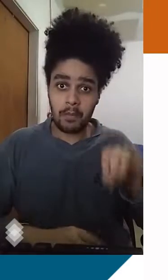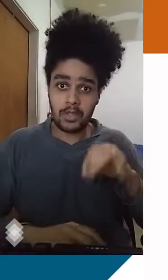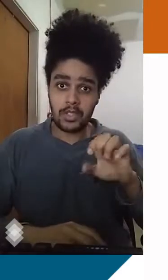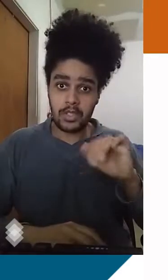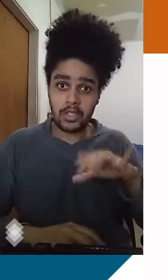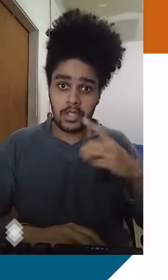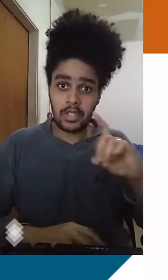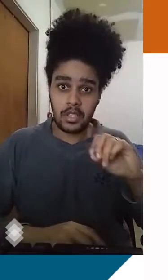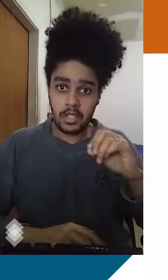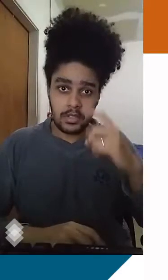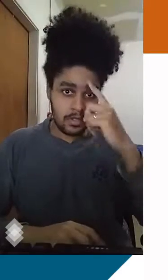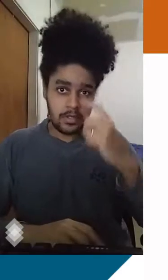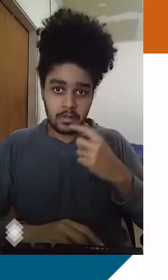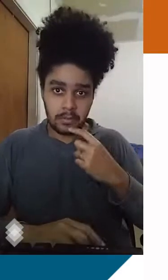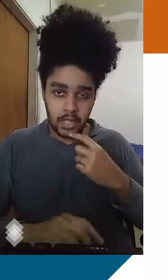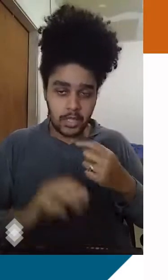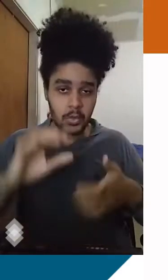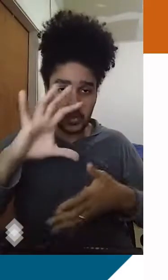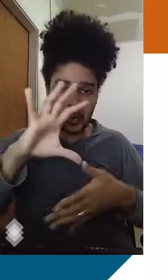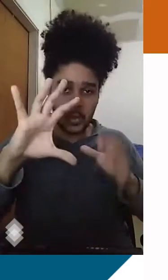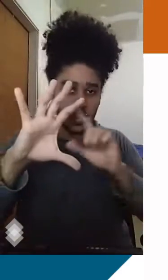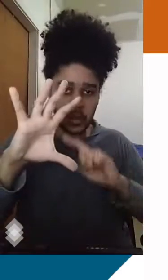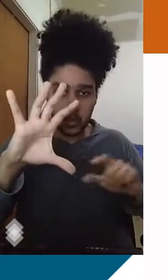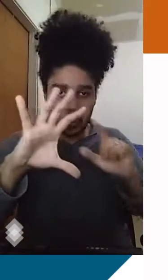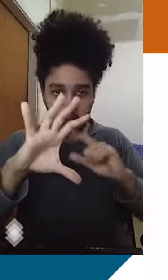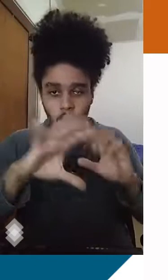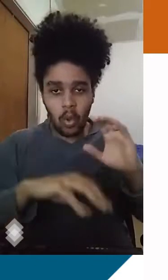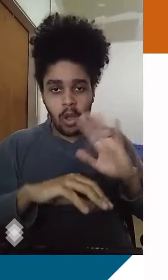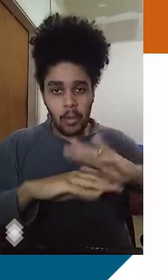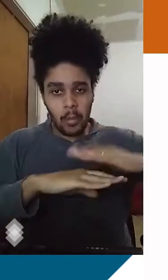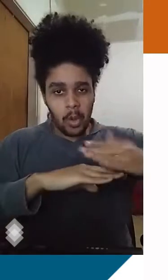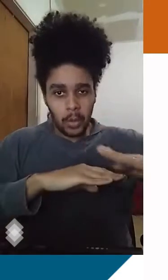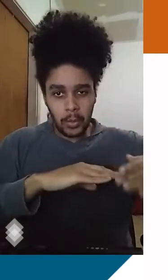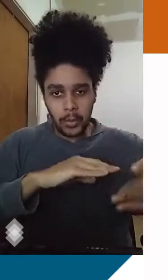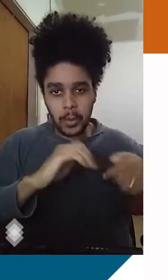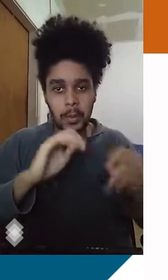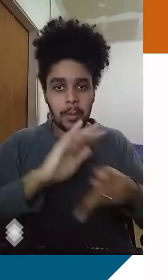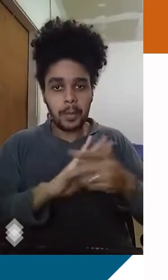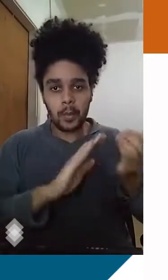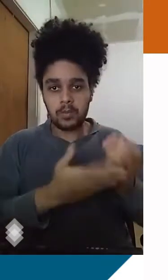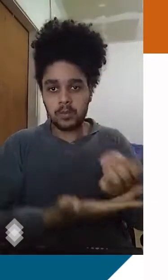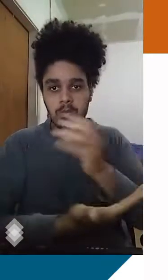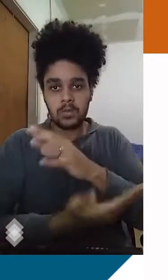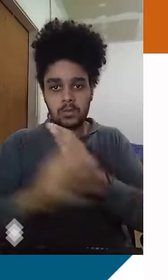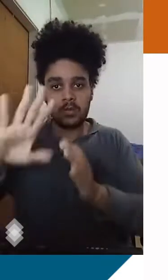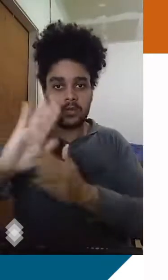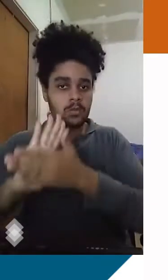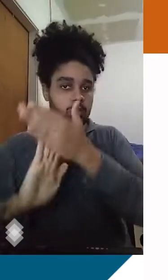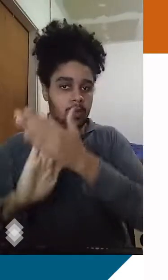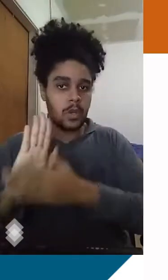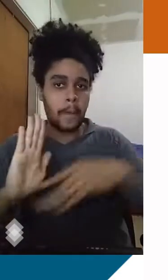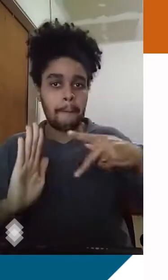está falando aqui de imagens de continentes, de oceanos que vão ser projetados numa superfície plana. É o que a